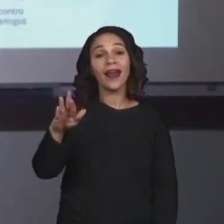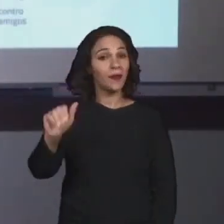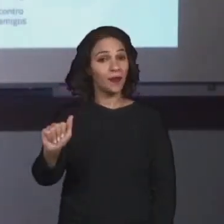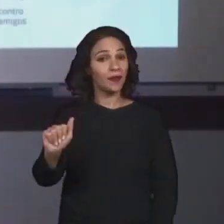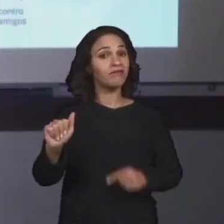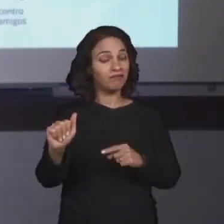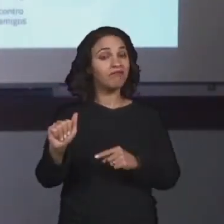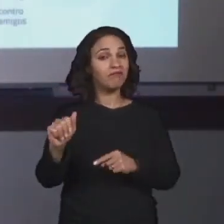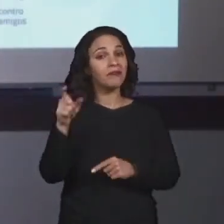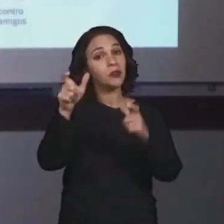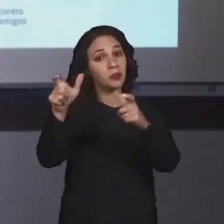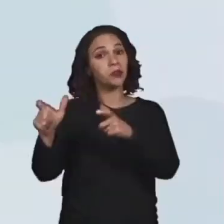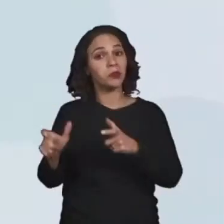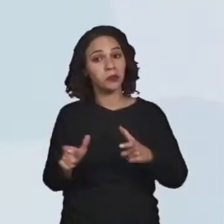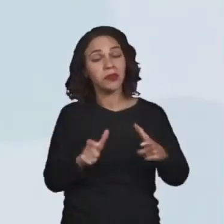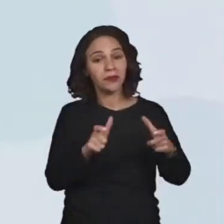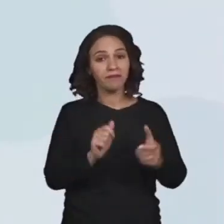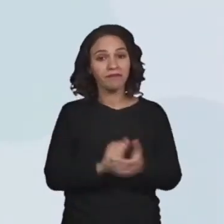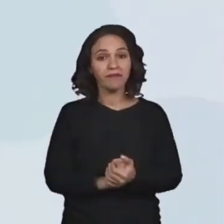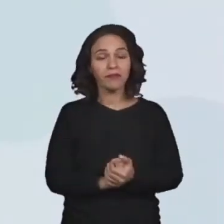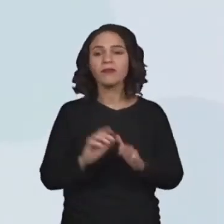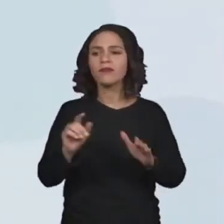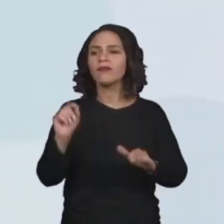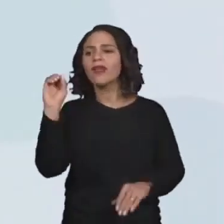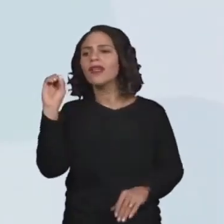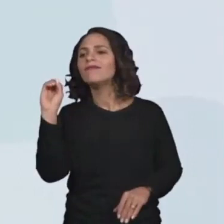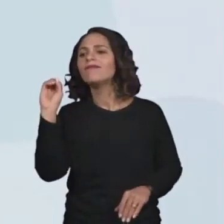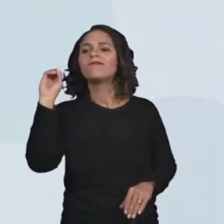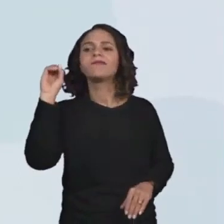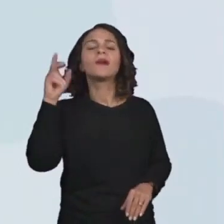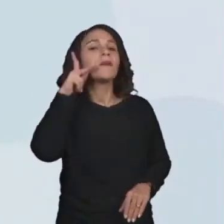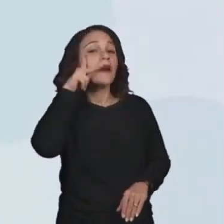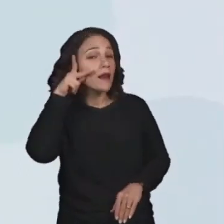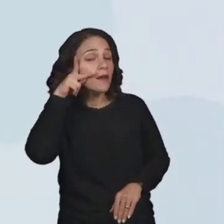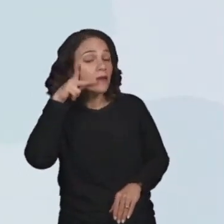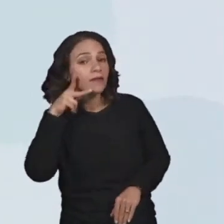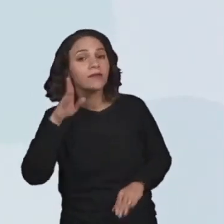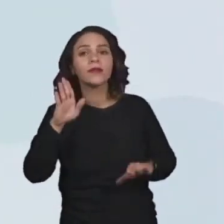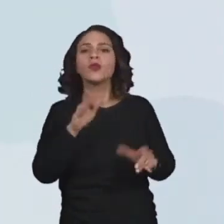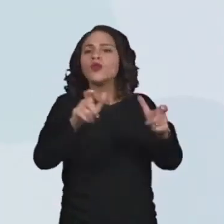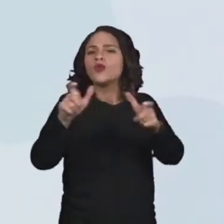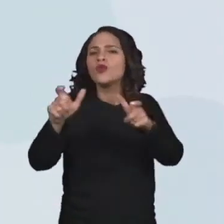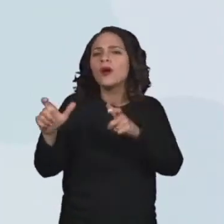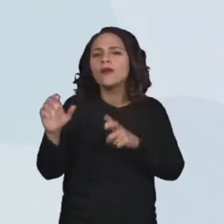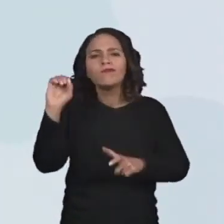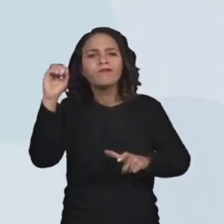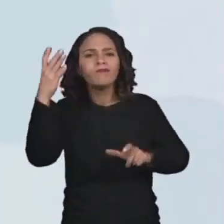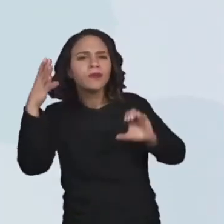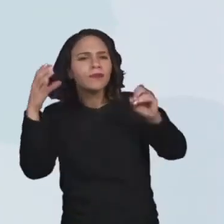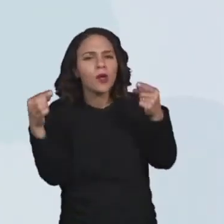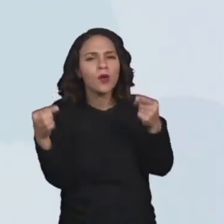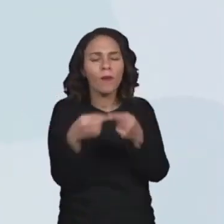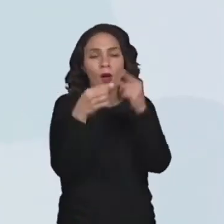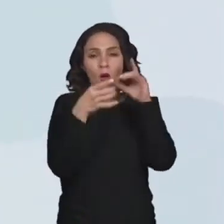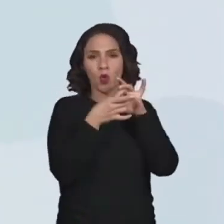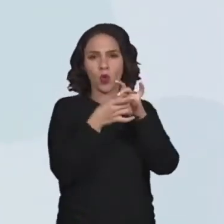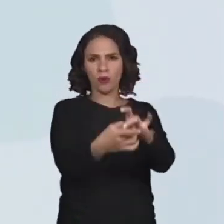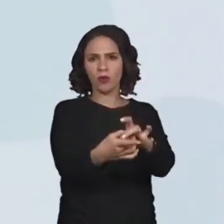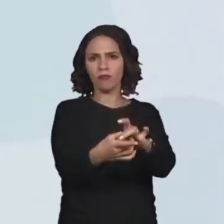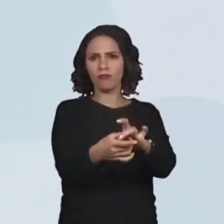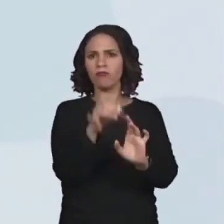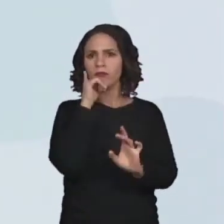variações situacionais? São variações que ocorrem em função do contexto comunicativo. A